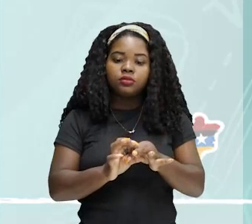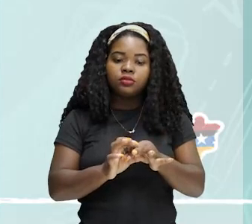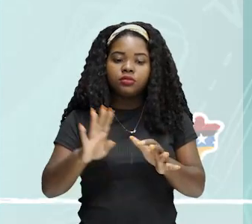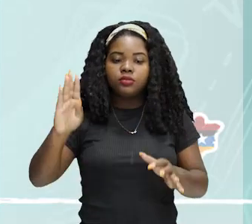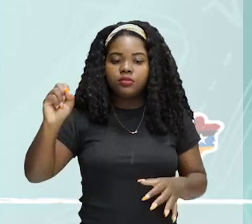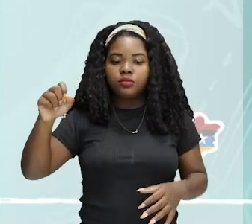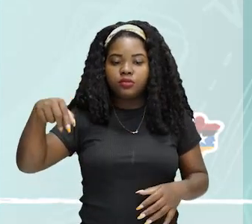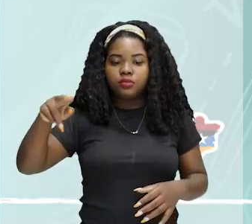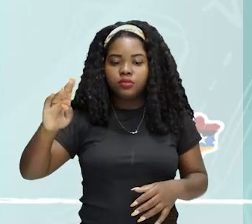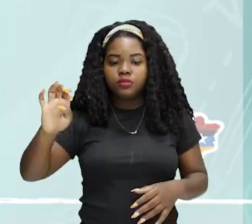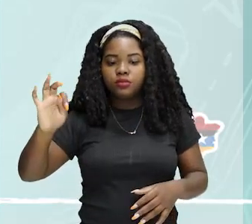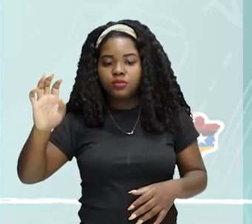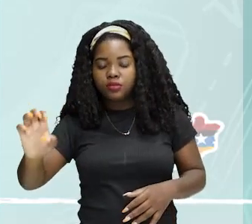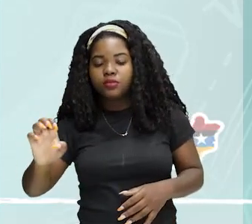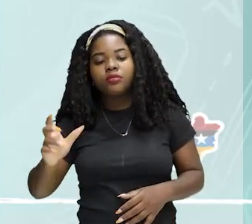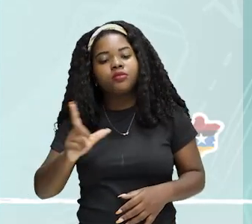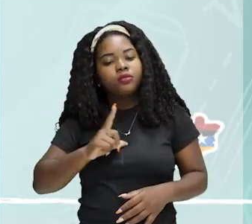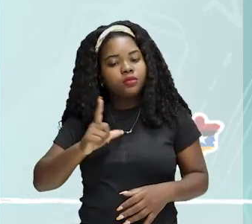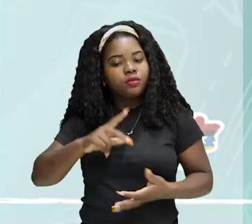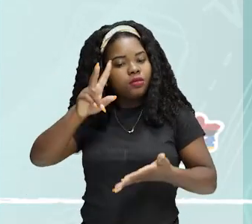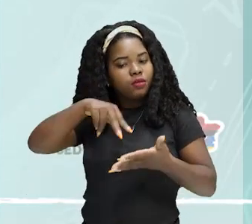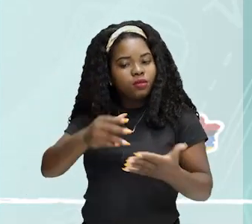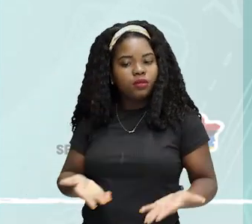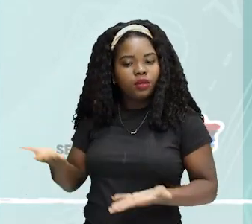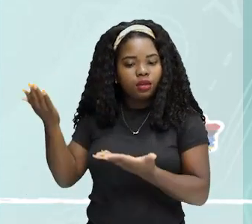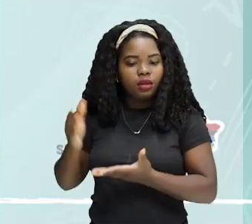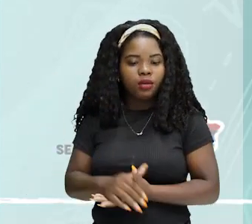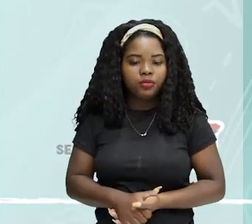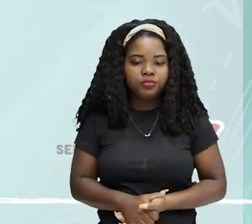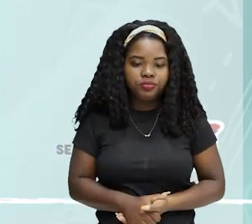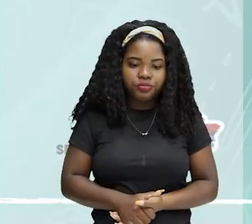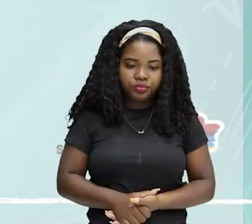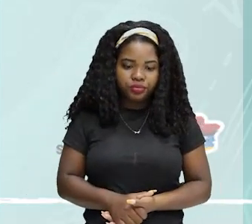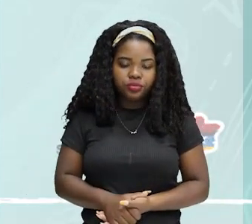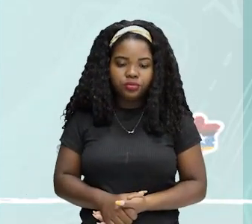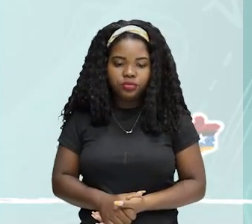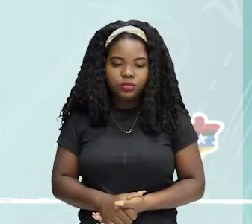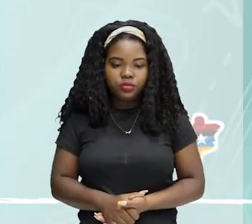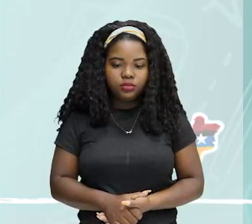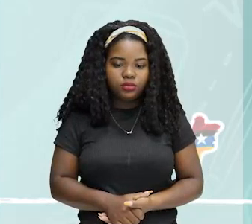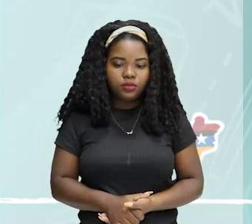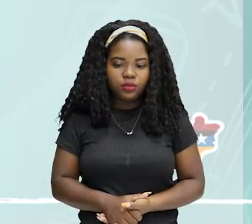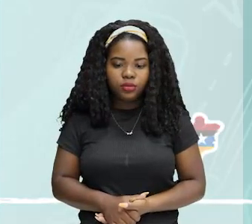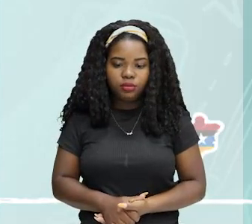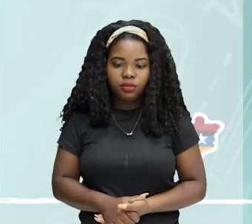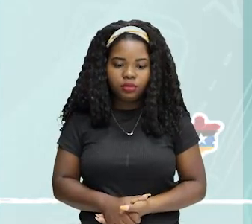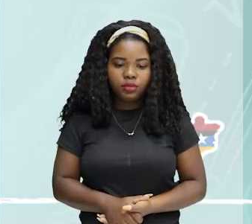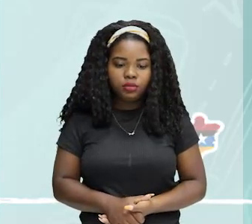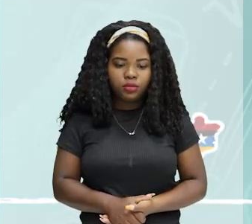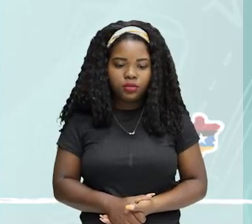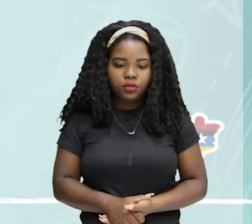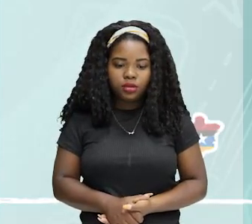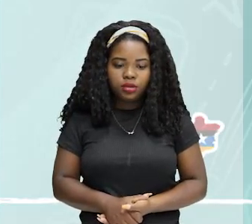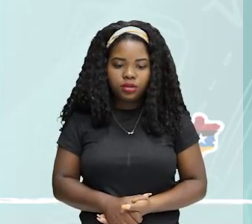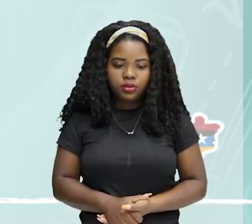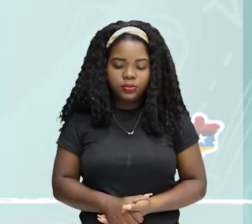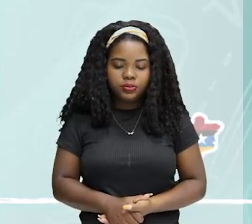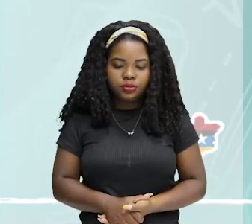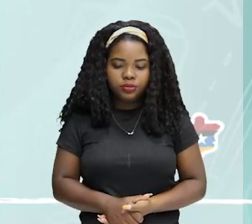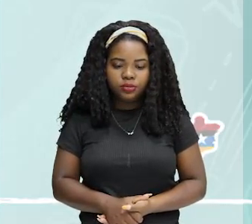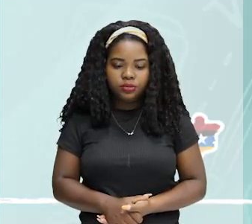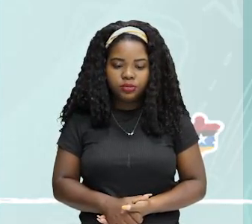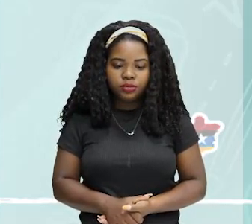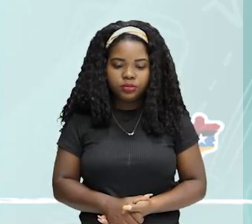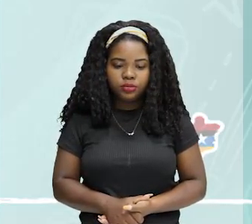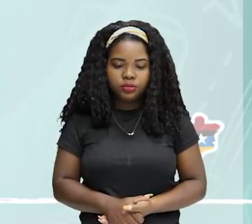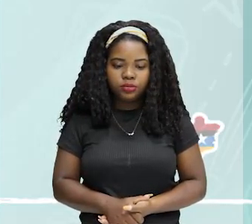na atualidade. A NBA é considerada a mais importante liga de basquetebol mundial, sendo que os seus jogadores são os que recebem